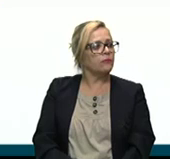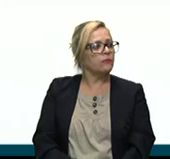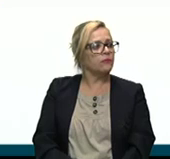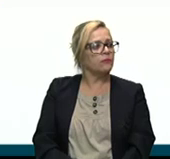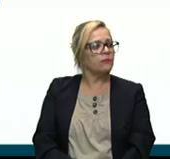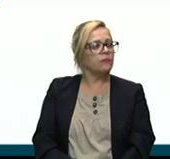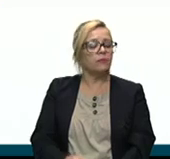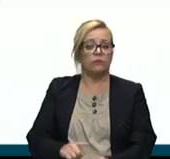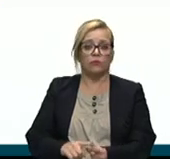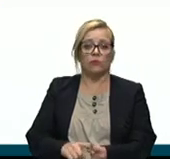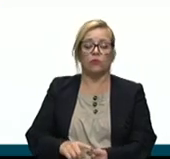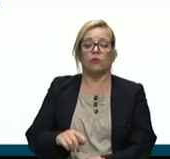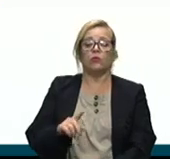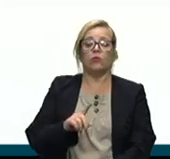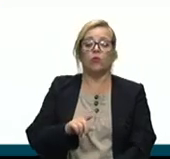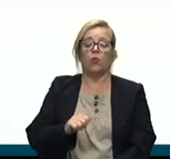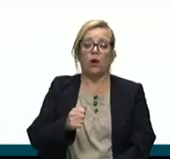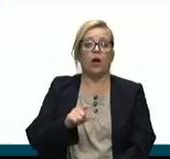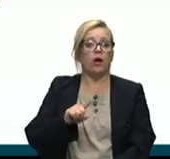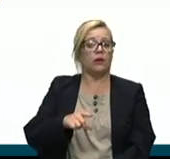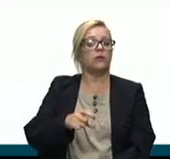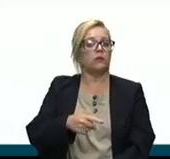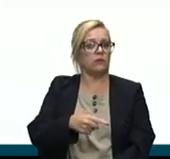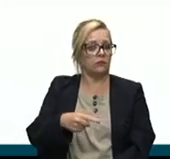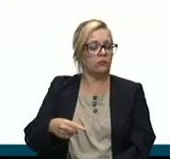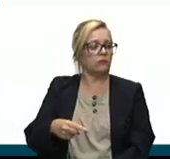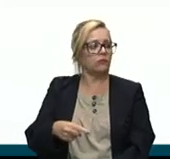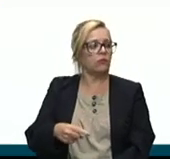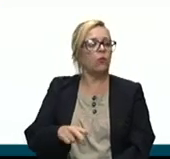porque o nosso A deu negativo, então menos